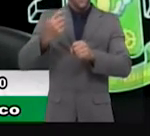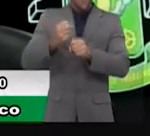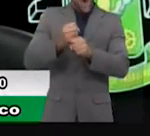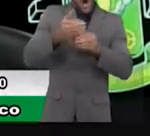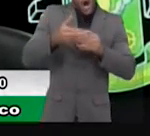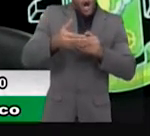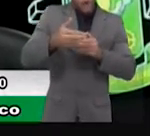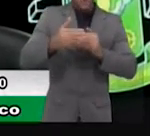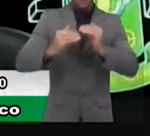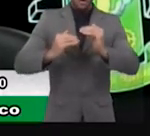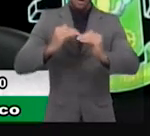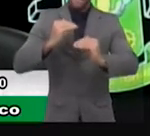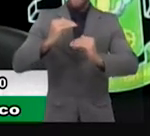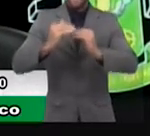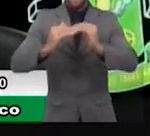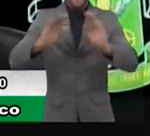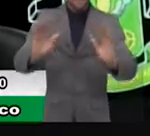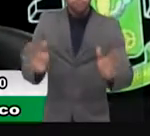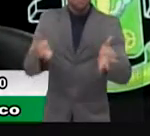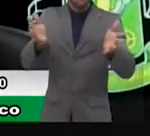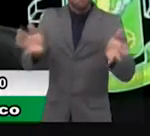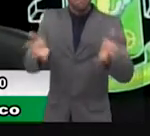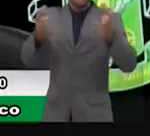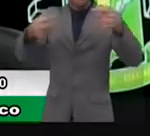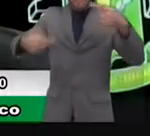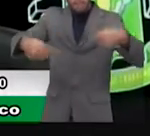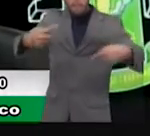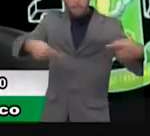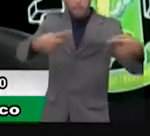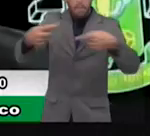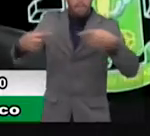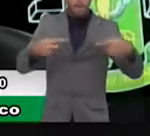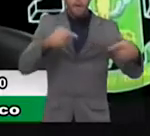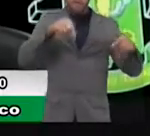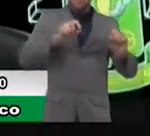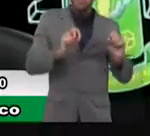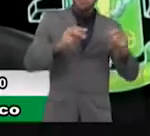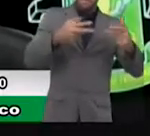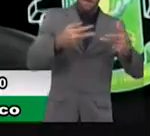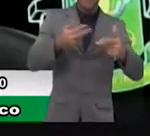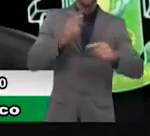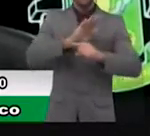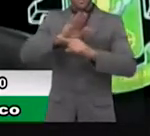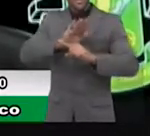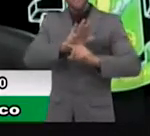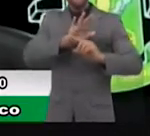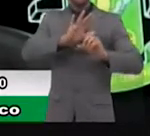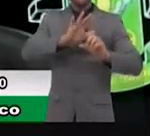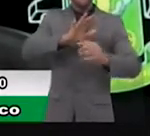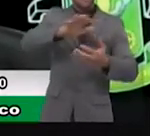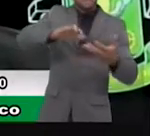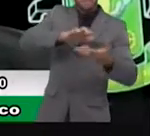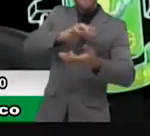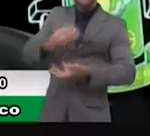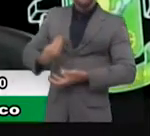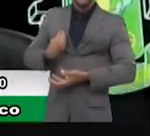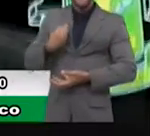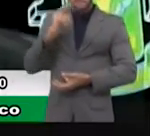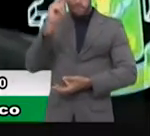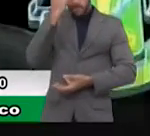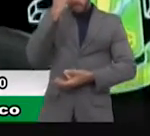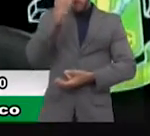muito avanço na nossa cidade, de muito debate nesta casa aqui, para transformar a vida das pessoas. O vereador Cláudio